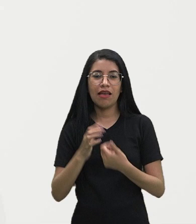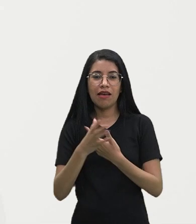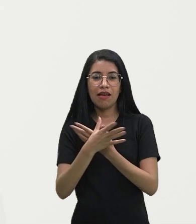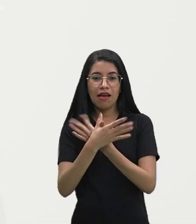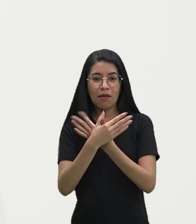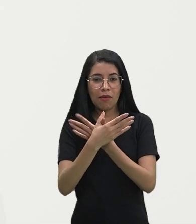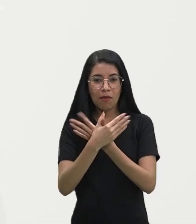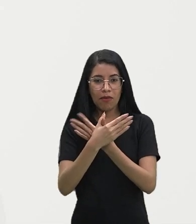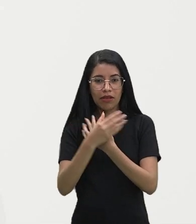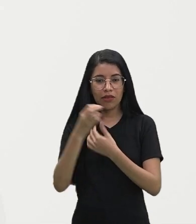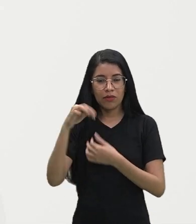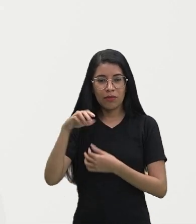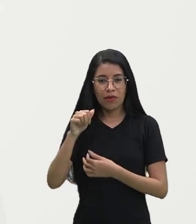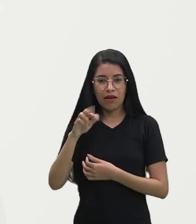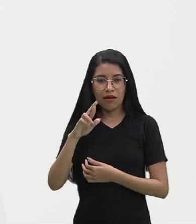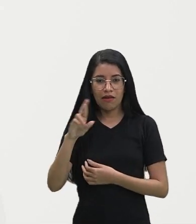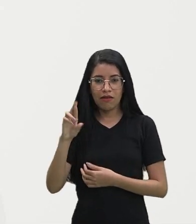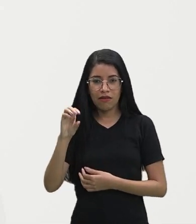do Marrocos,